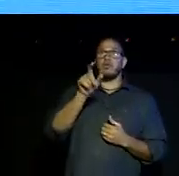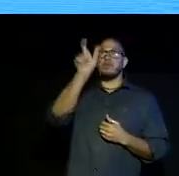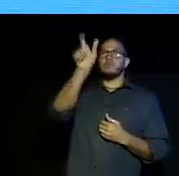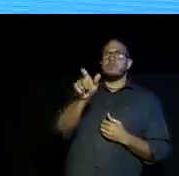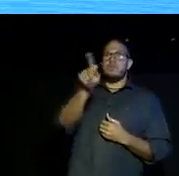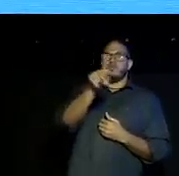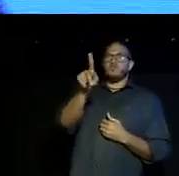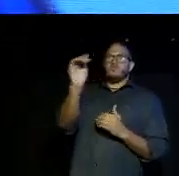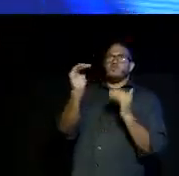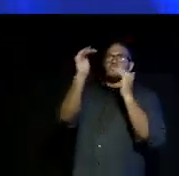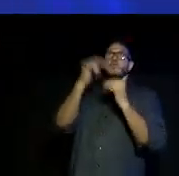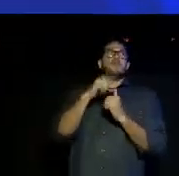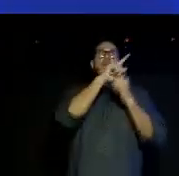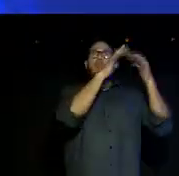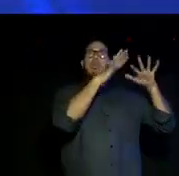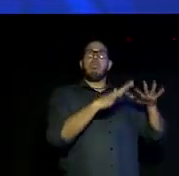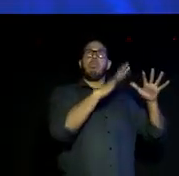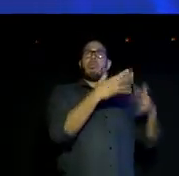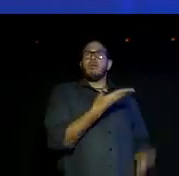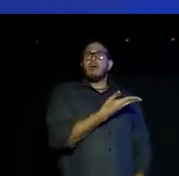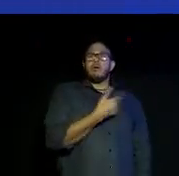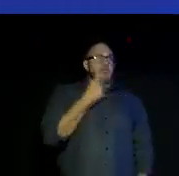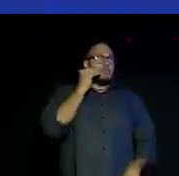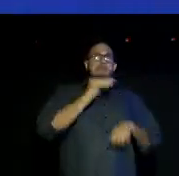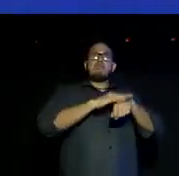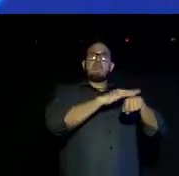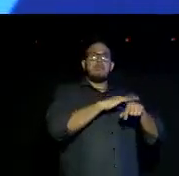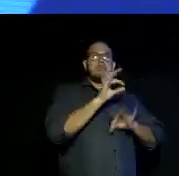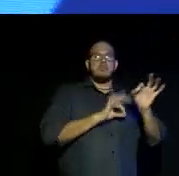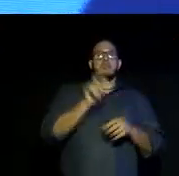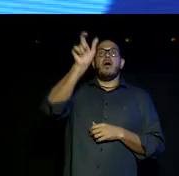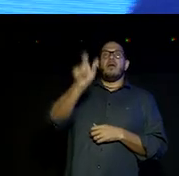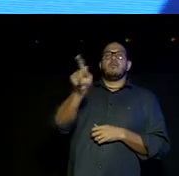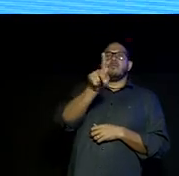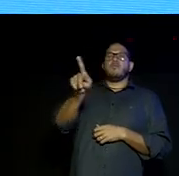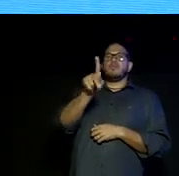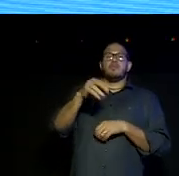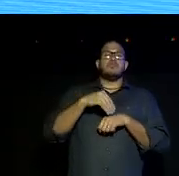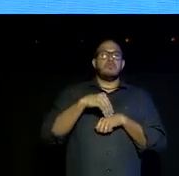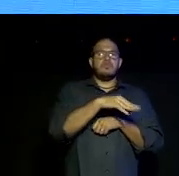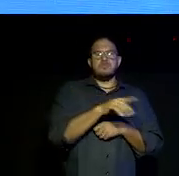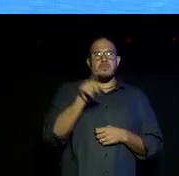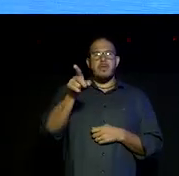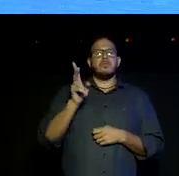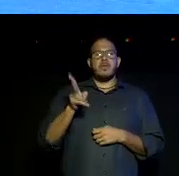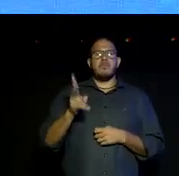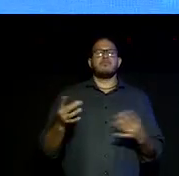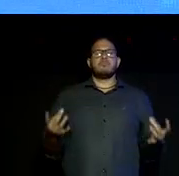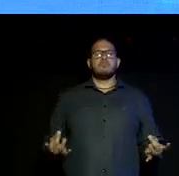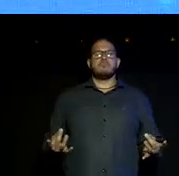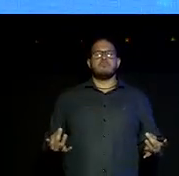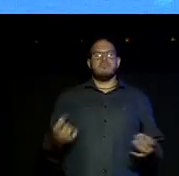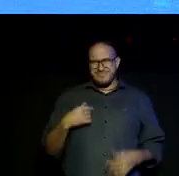mestre e dizem: mestre, o mosteiro está caindo, se a gente não fizer alguma coisa. E o mestre resolve, como sempre fazem